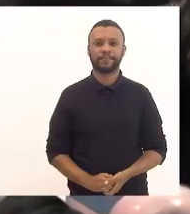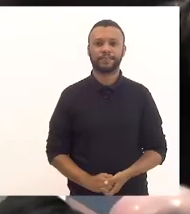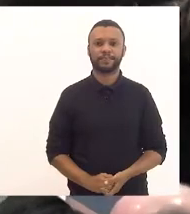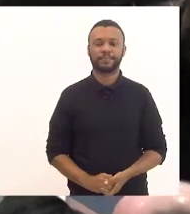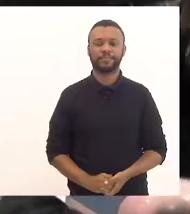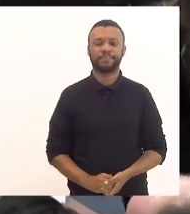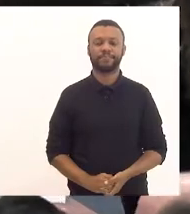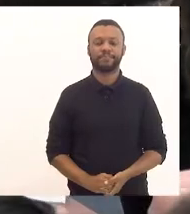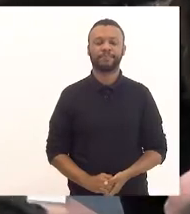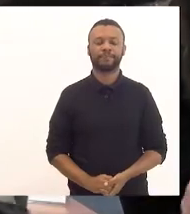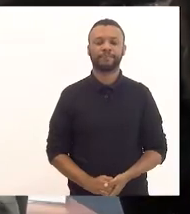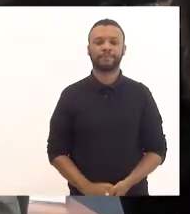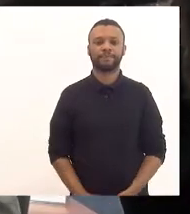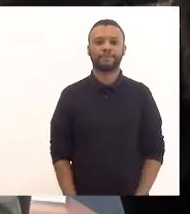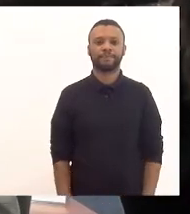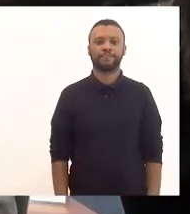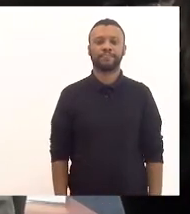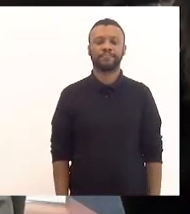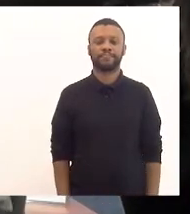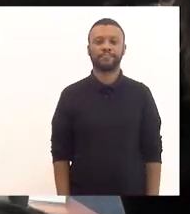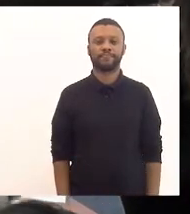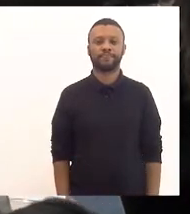E aí